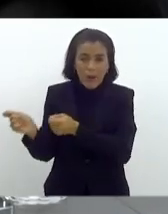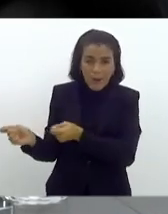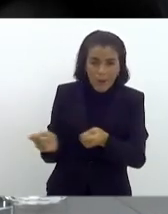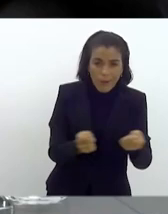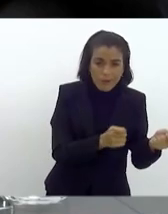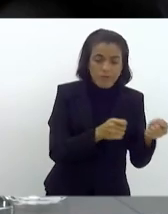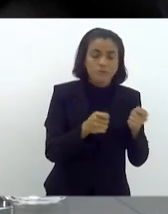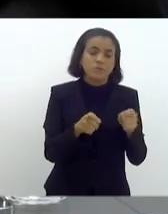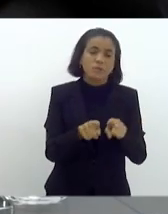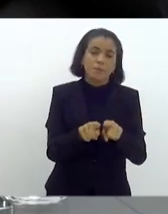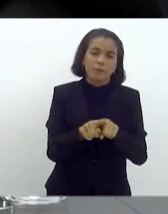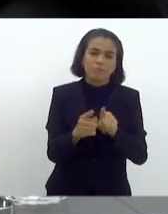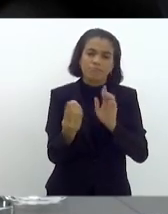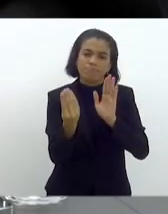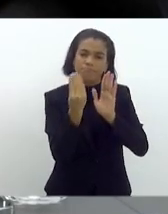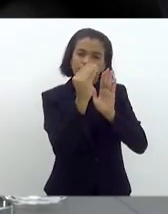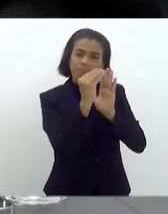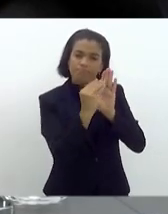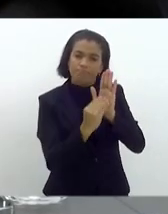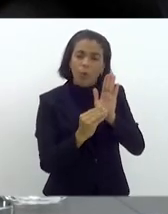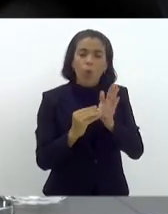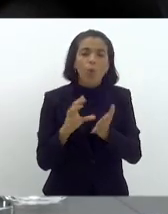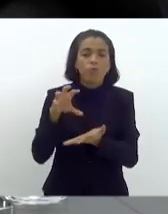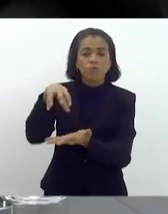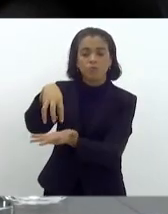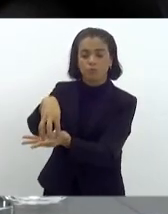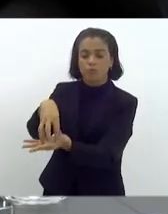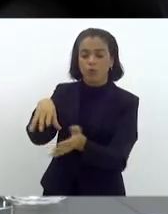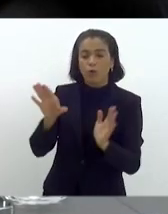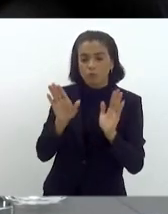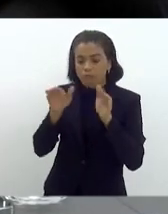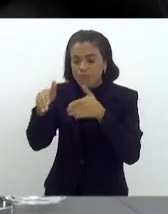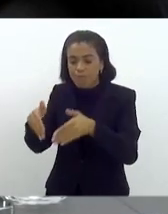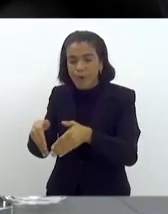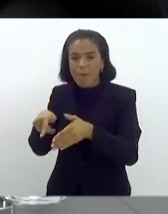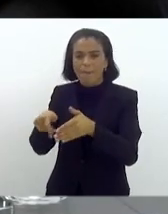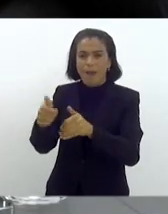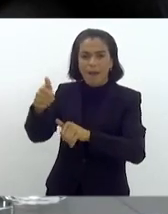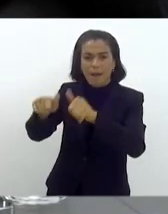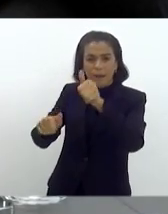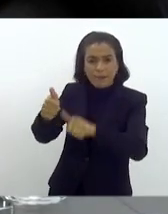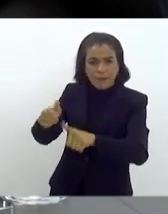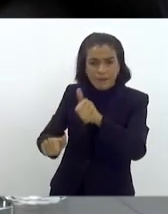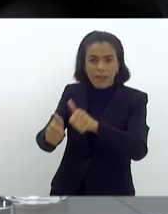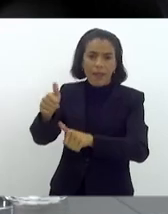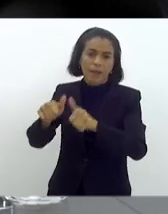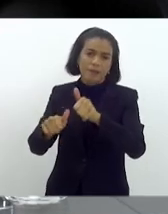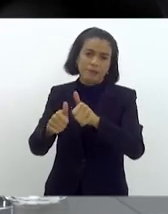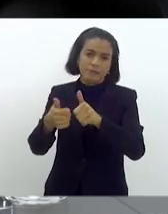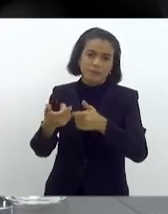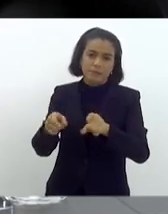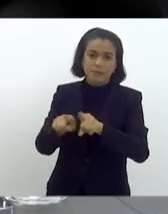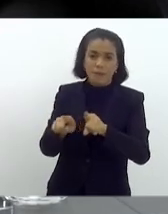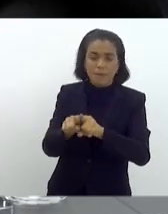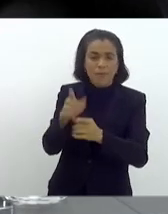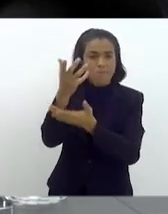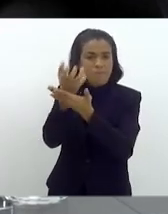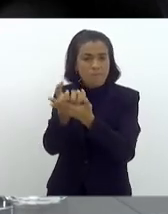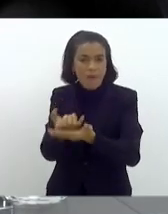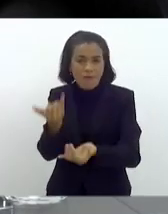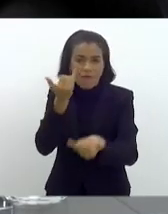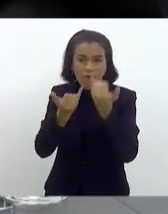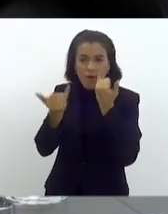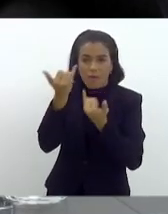estabelecendo eventualmente um núcleo que seja voltado ali análise análise de fontes abertas análise de bancos de dados